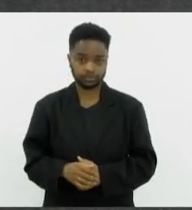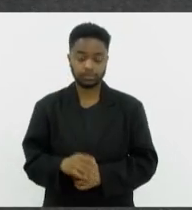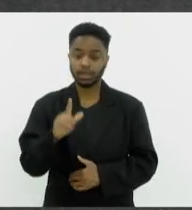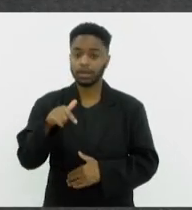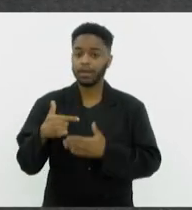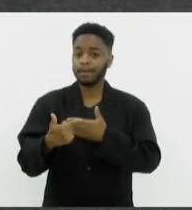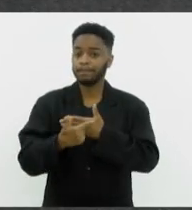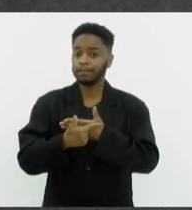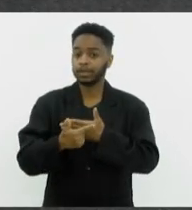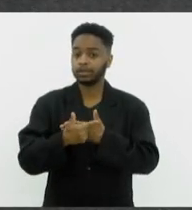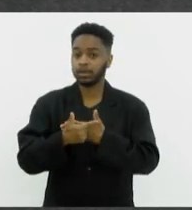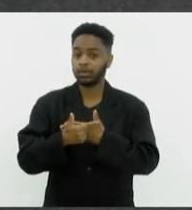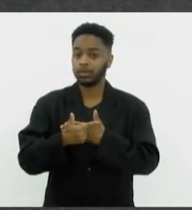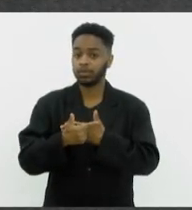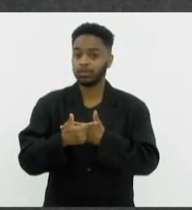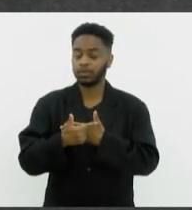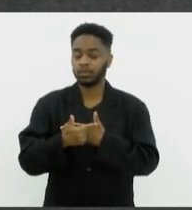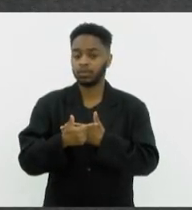do poder público